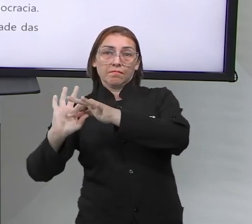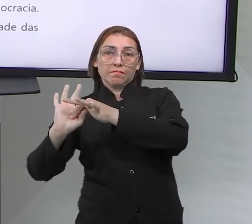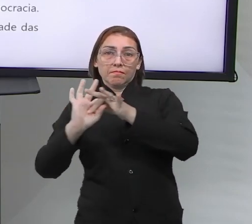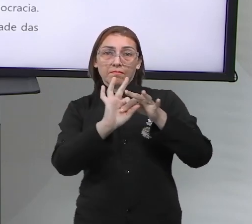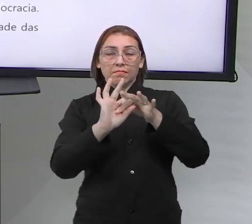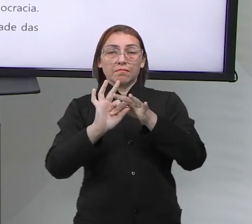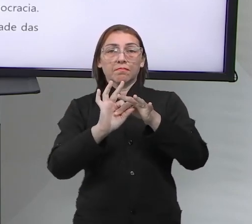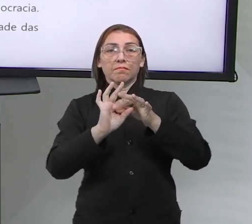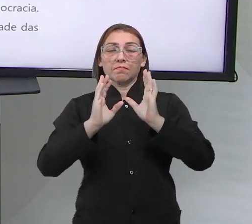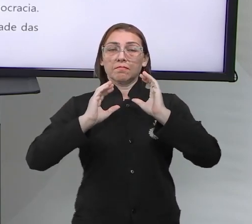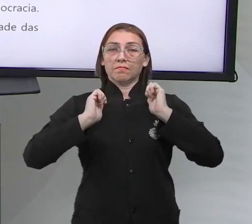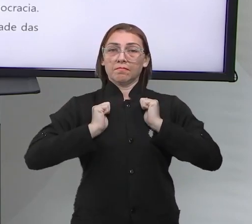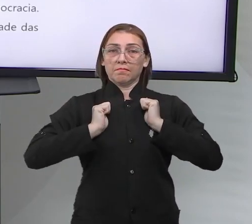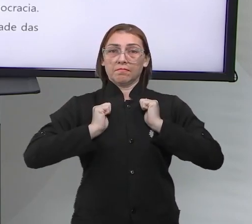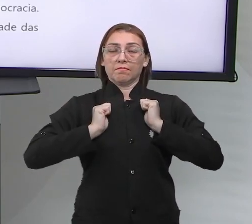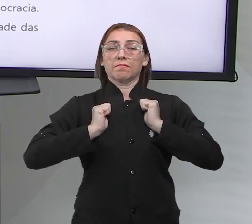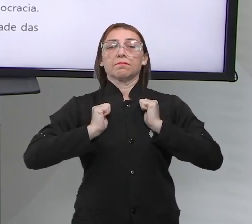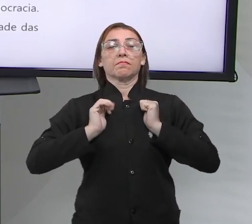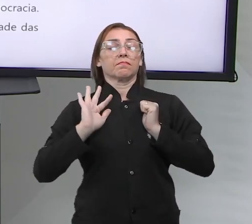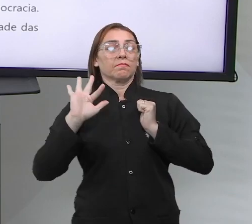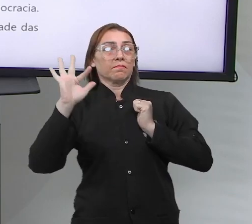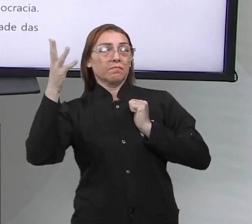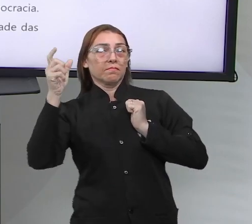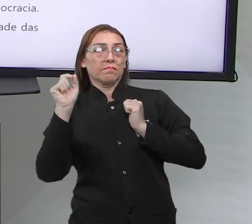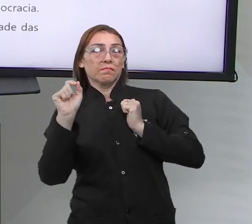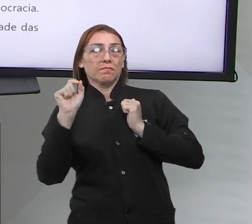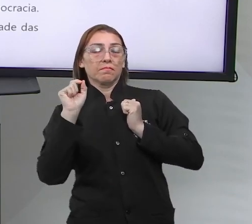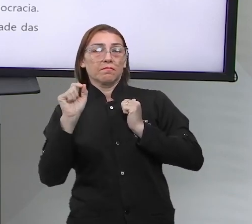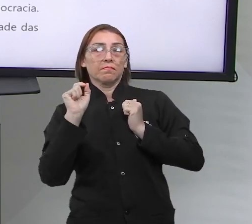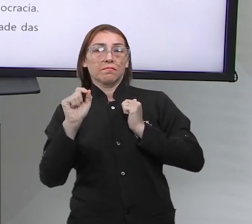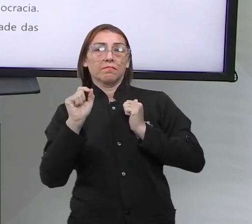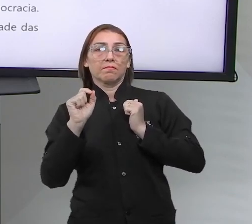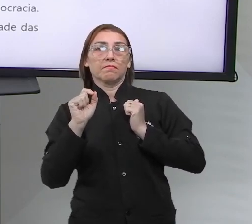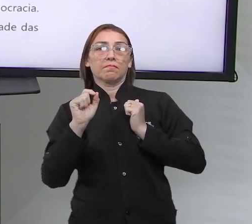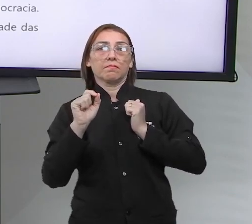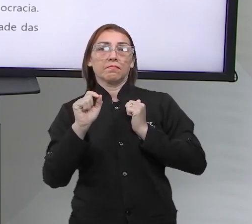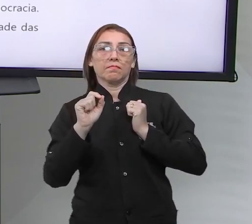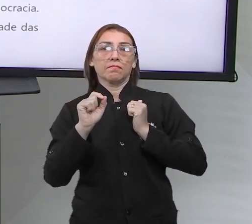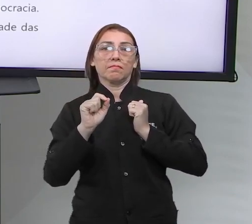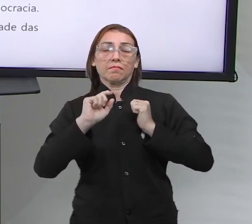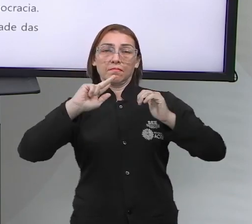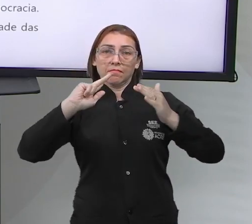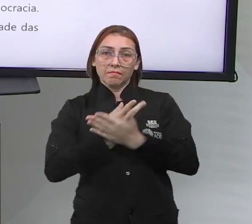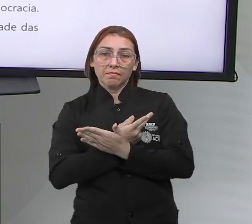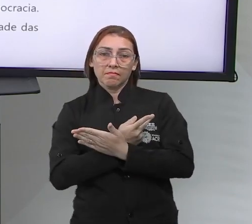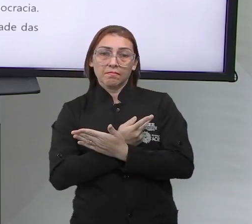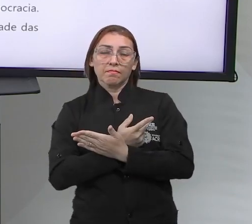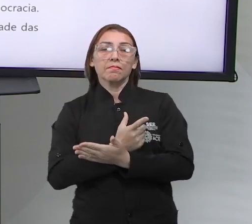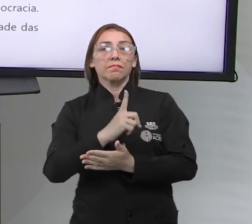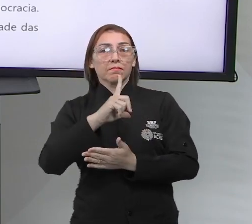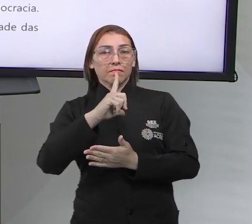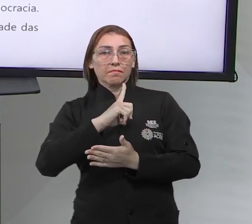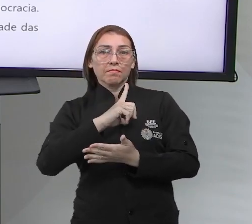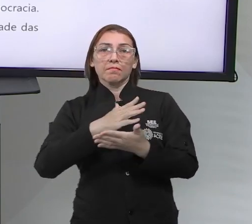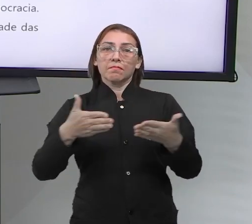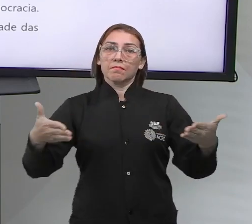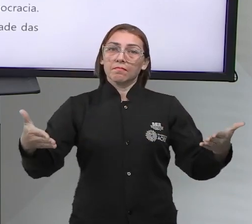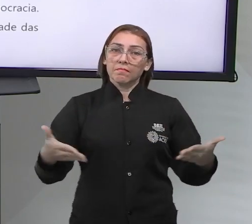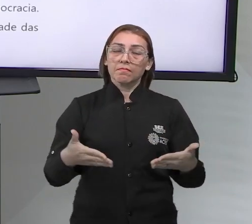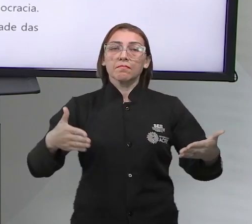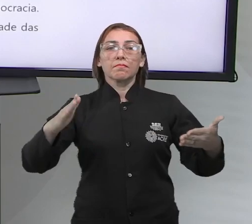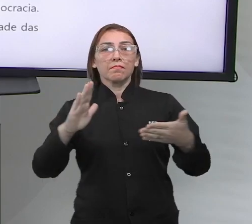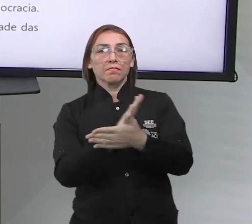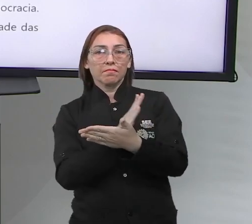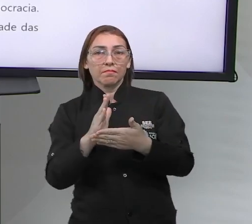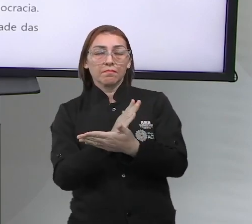em que os comportamentos eles acabam beirando a barbaridade. Nós temos na atualidade